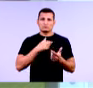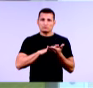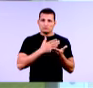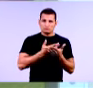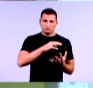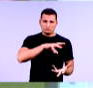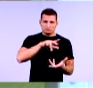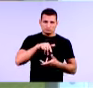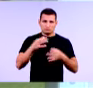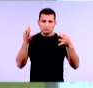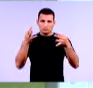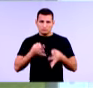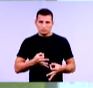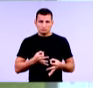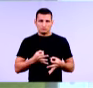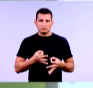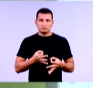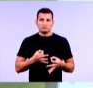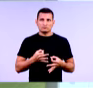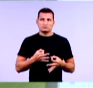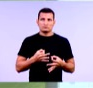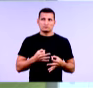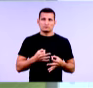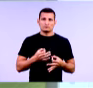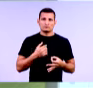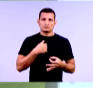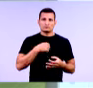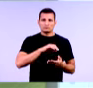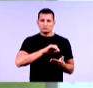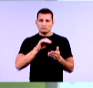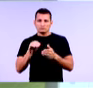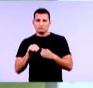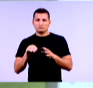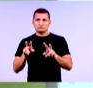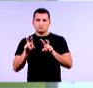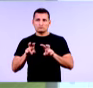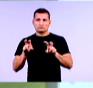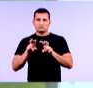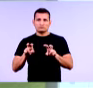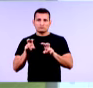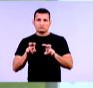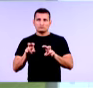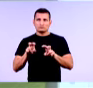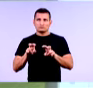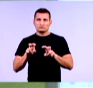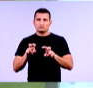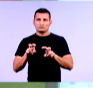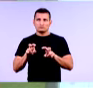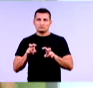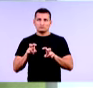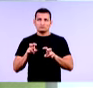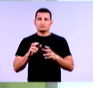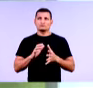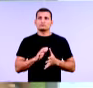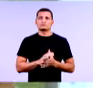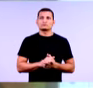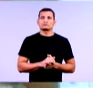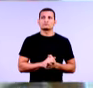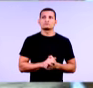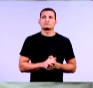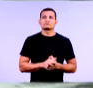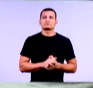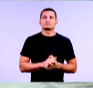maneira correta, eu vou estar passando aqui para o computador da melhor maneira possível. Então, vamos